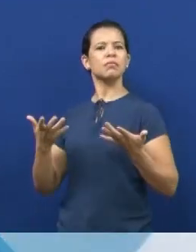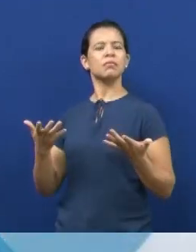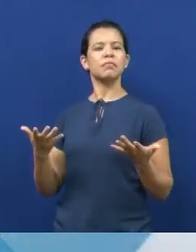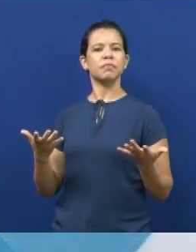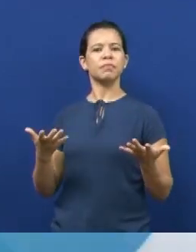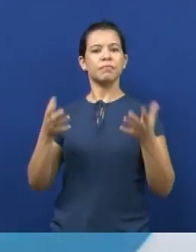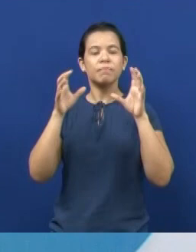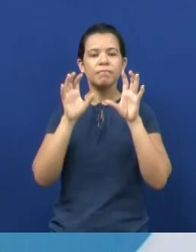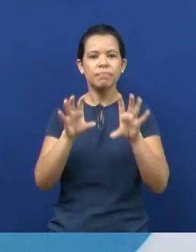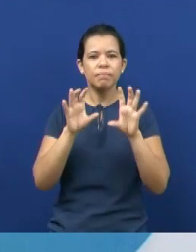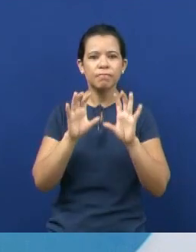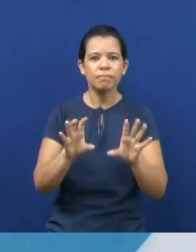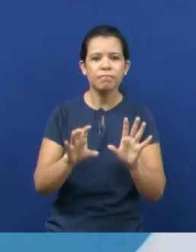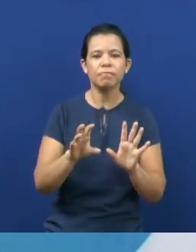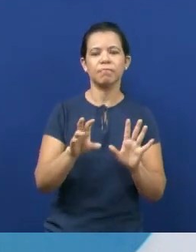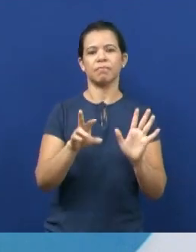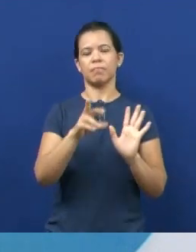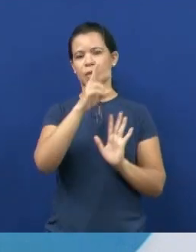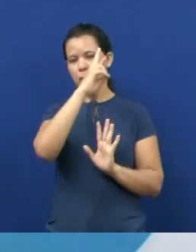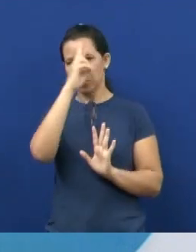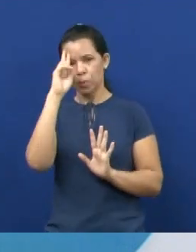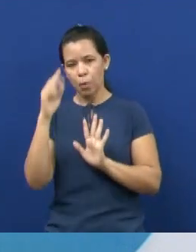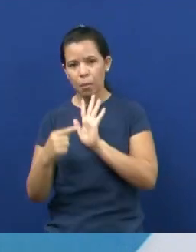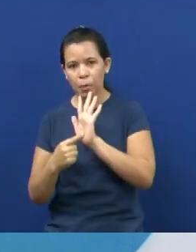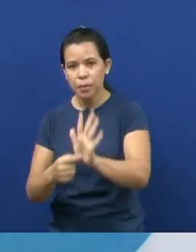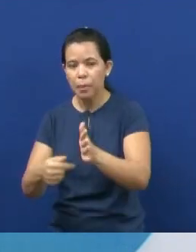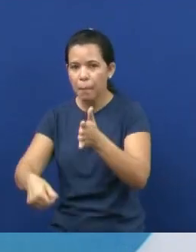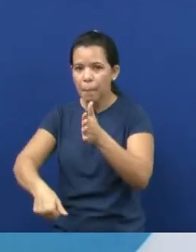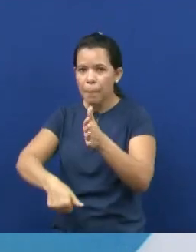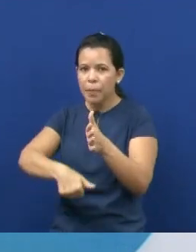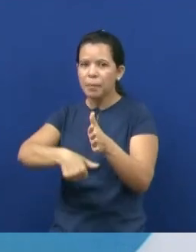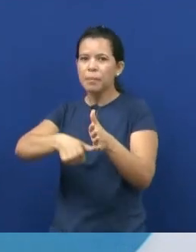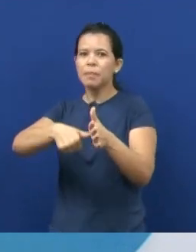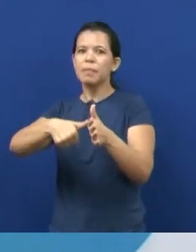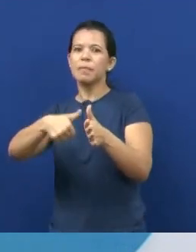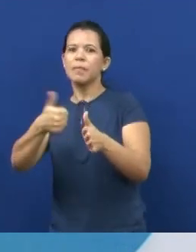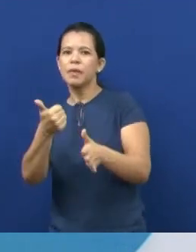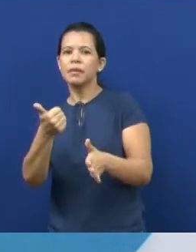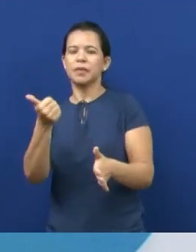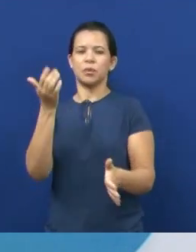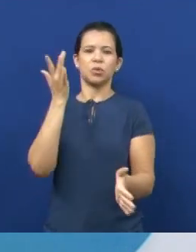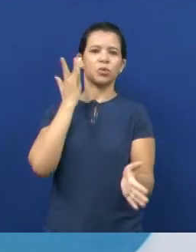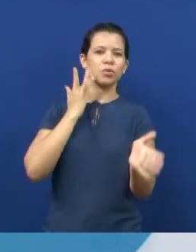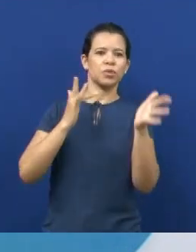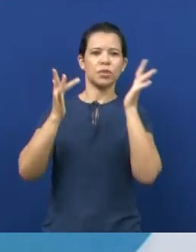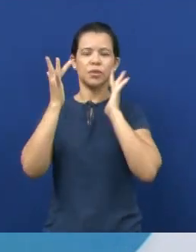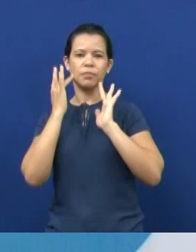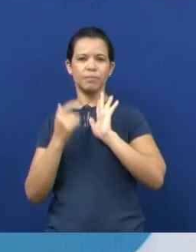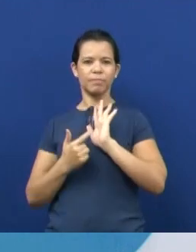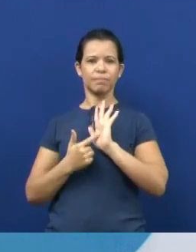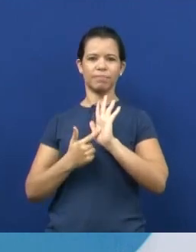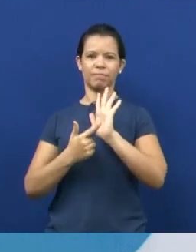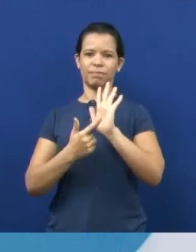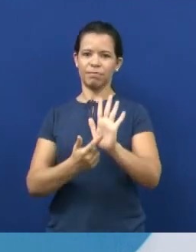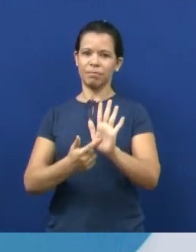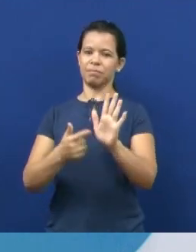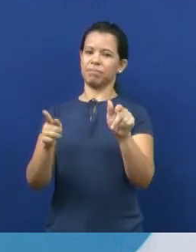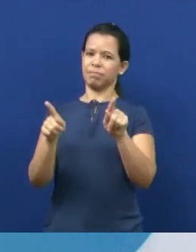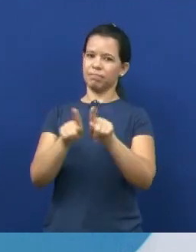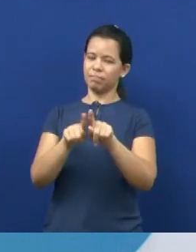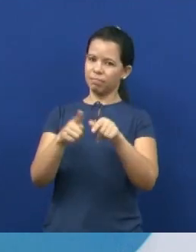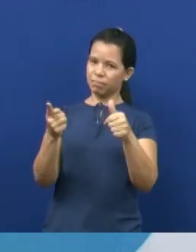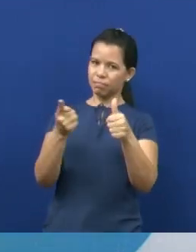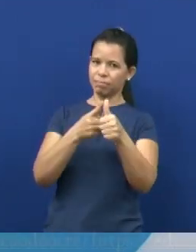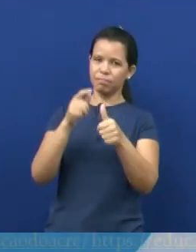registra a primeira interpretação cênica ou seja temos aí o surgimento do primeiro ator